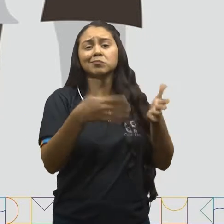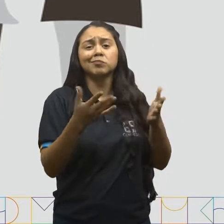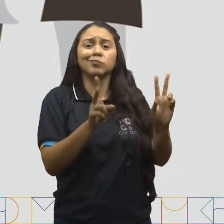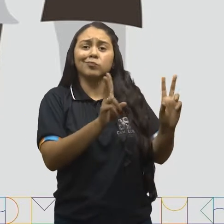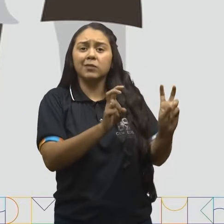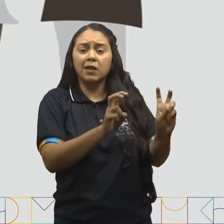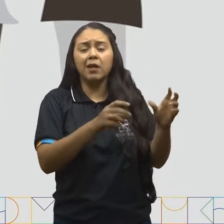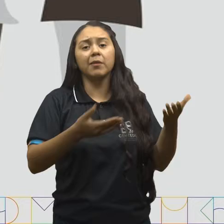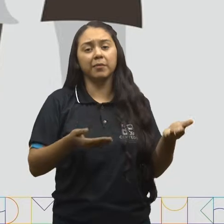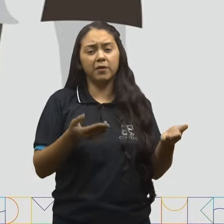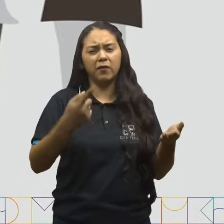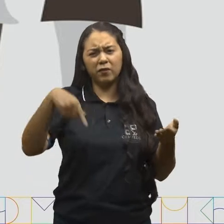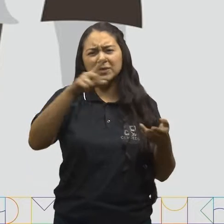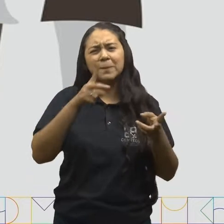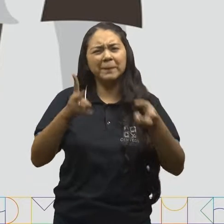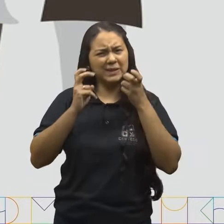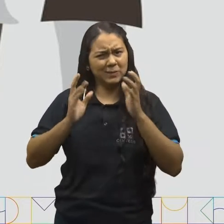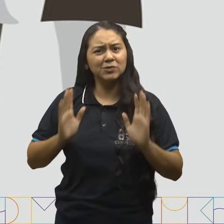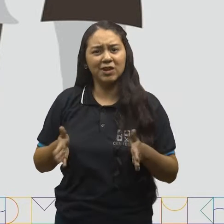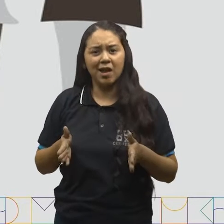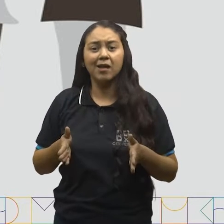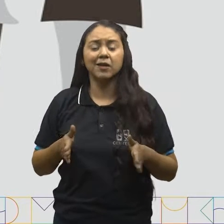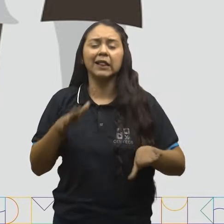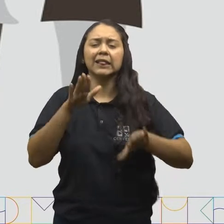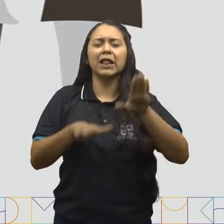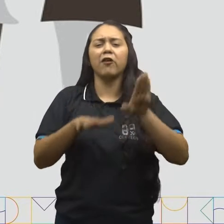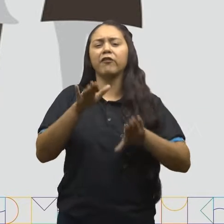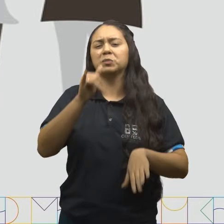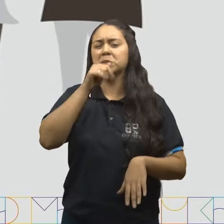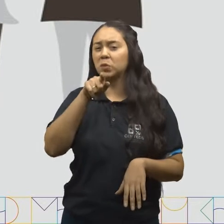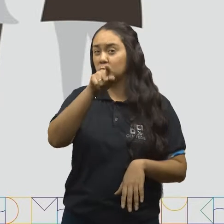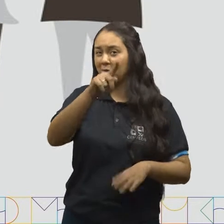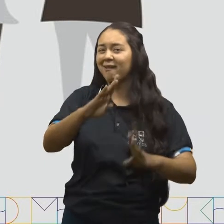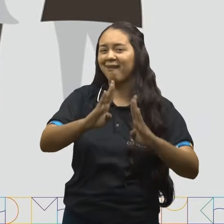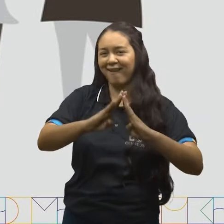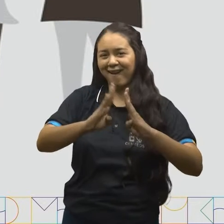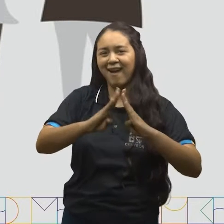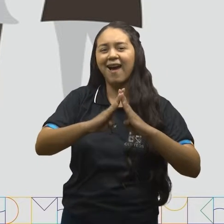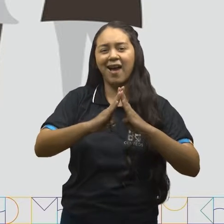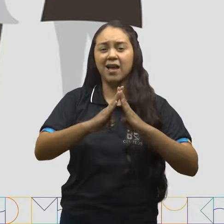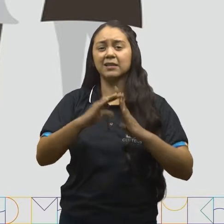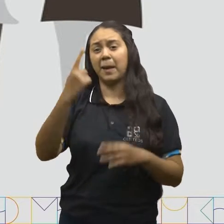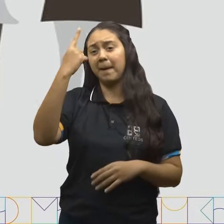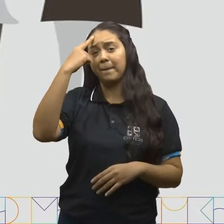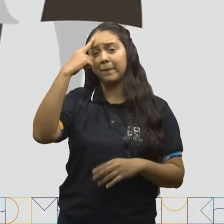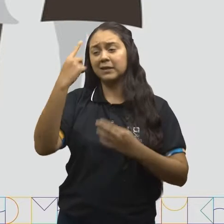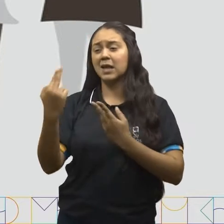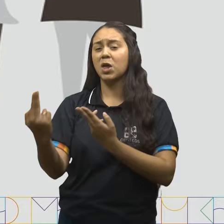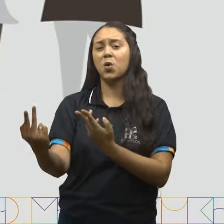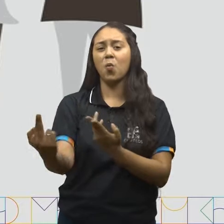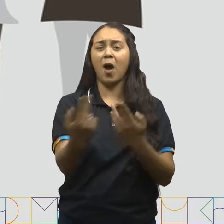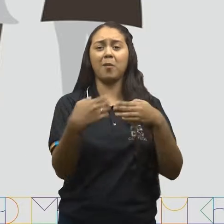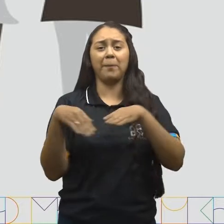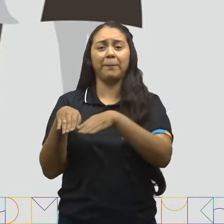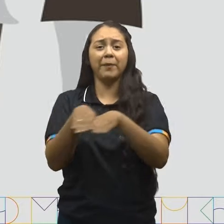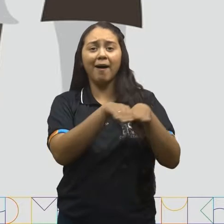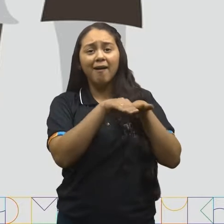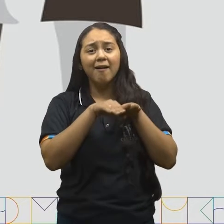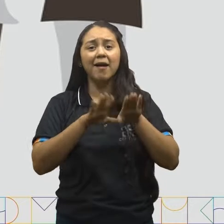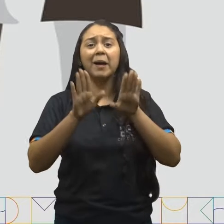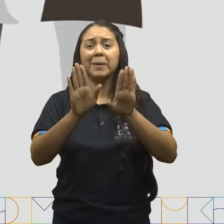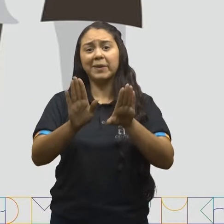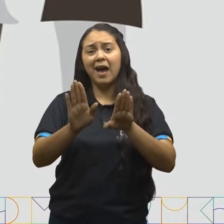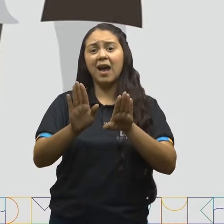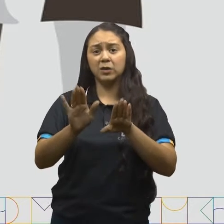um determinado tema. Você já percebeu isso? Talvez lá na sua casa todos pensem da mesma